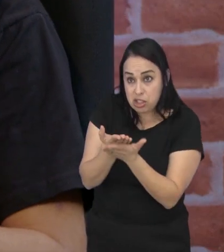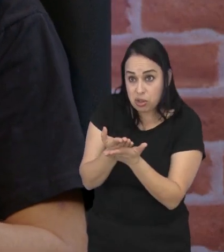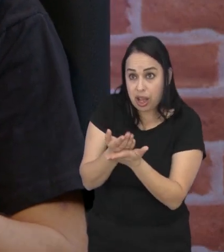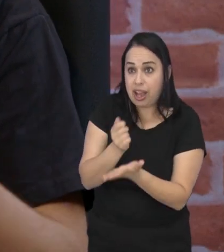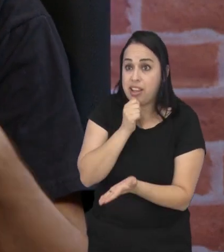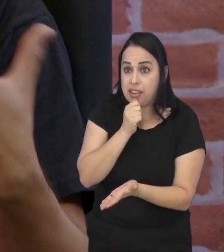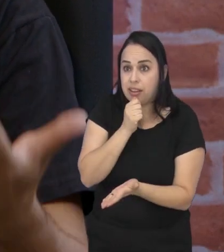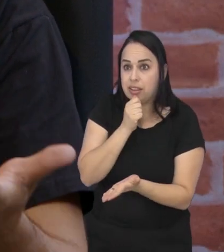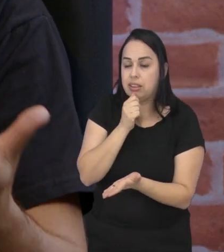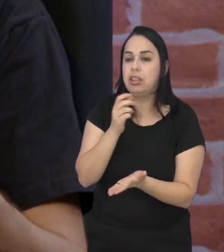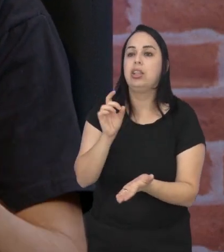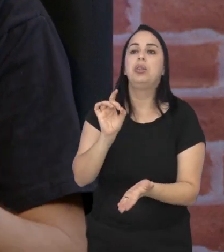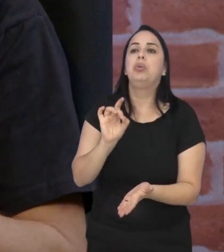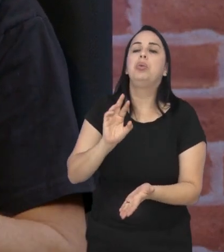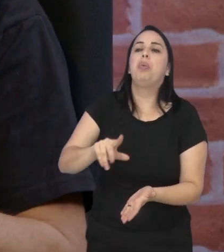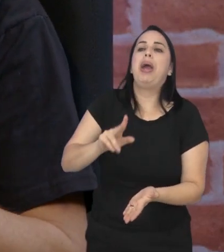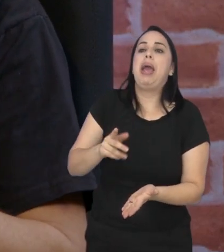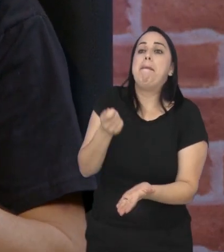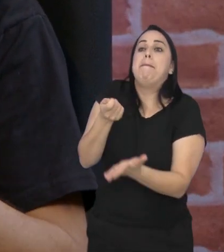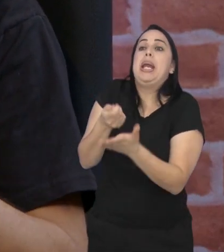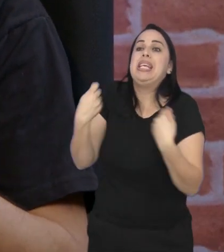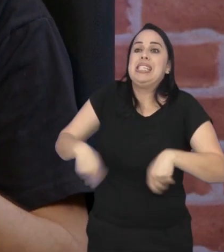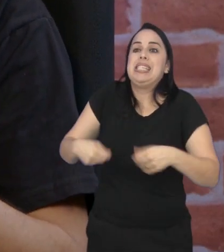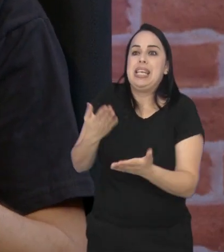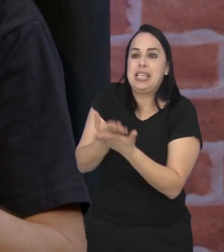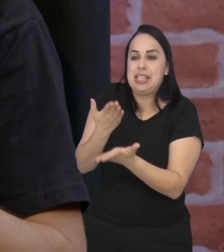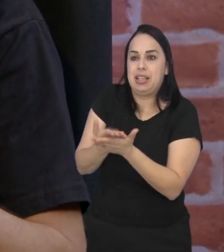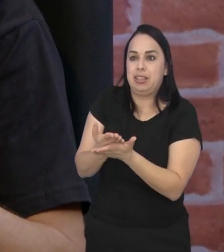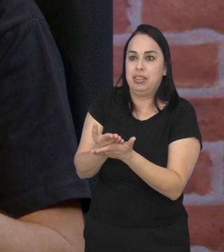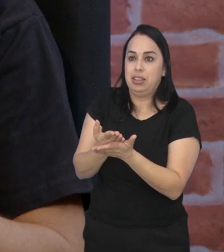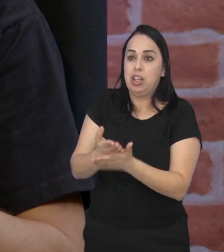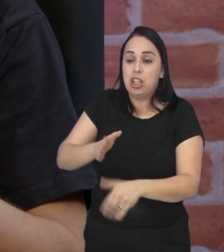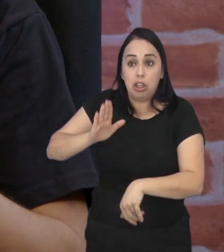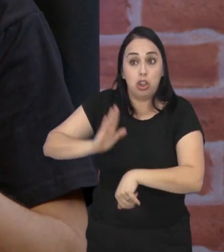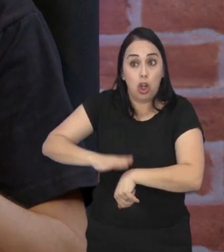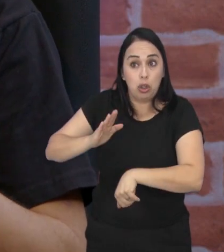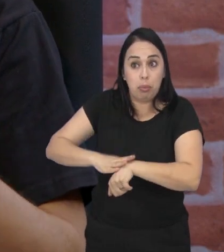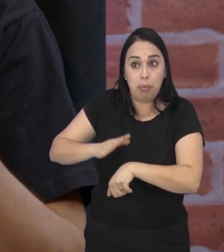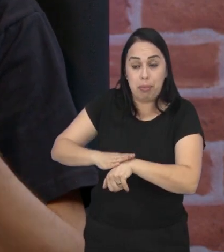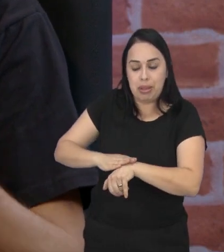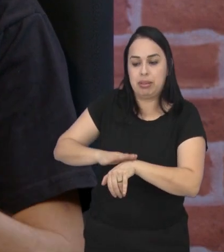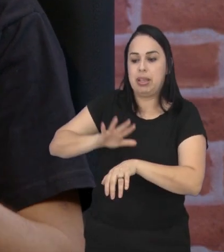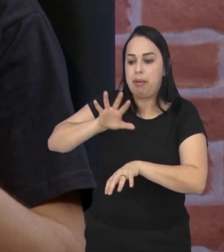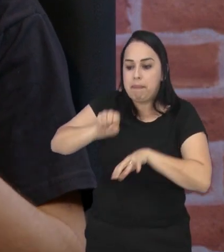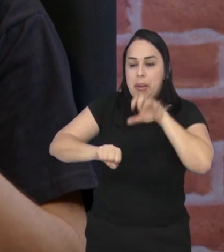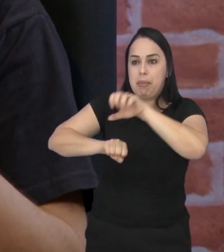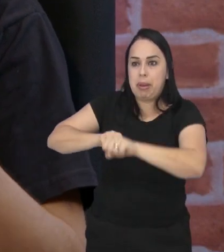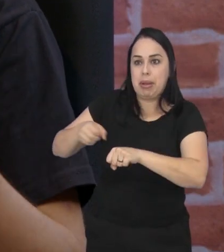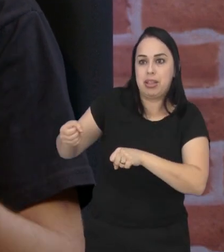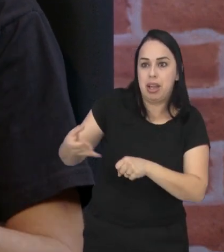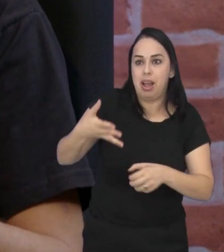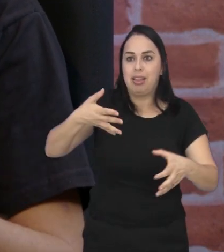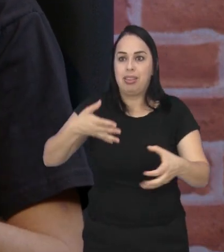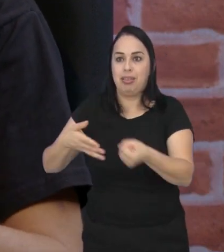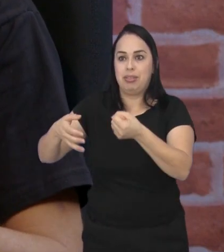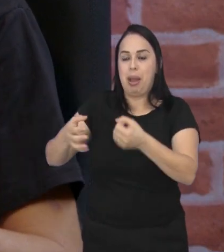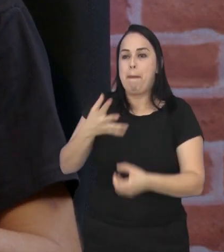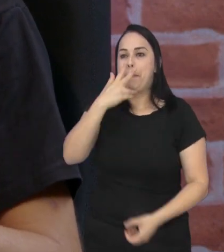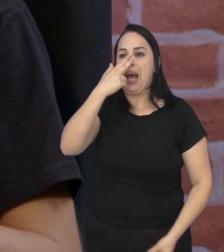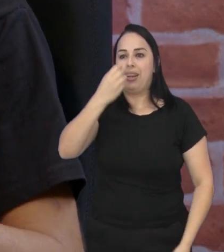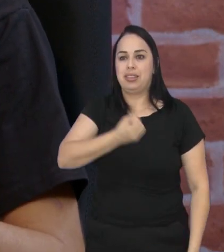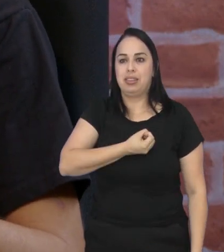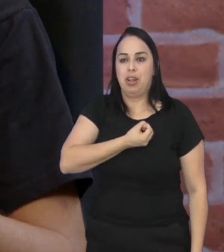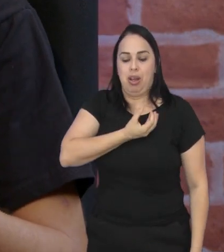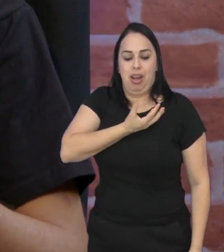Né? Você precisa estudar ainda. Não é a questão de você precisa estudar. A cada momento que você se dedica ao estudo, algo